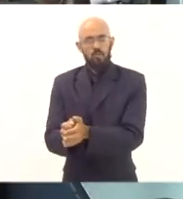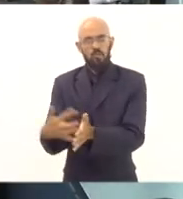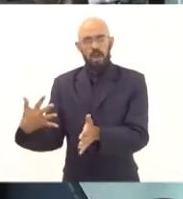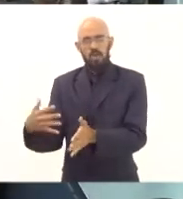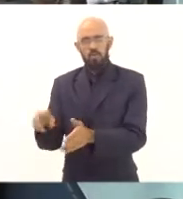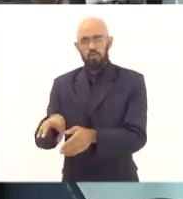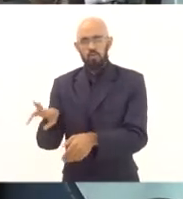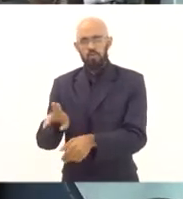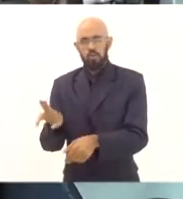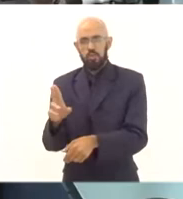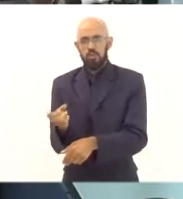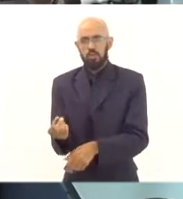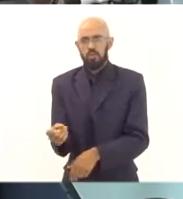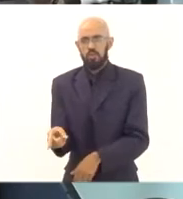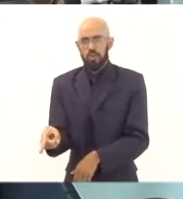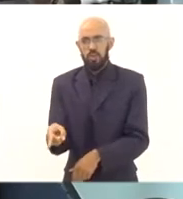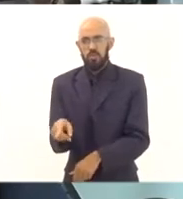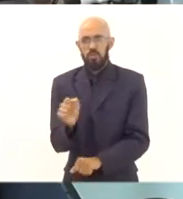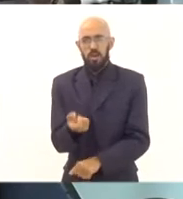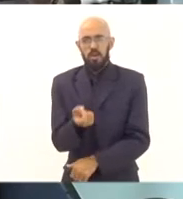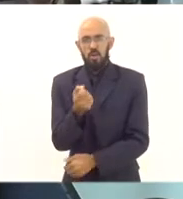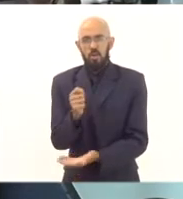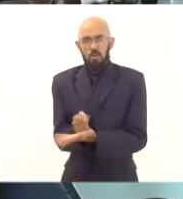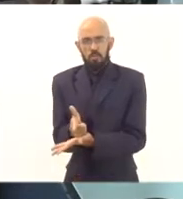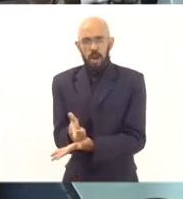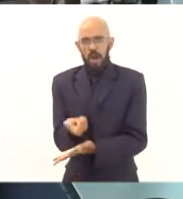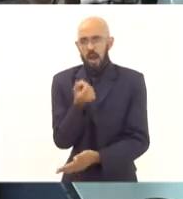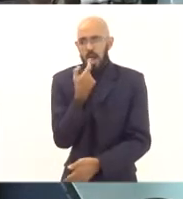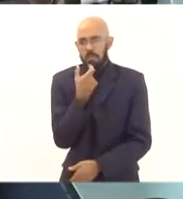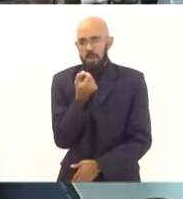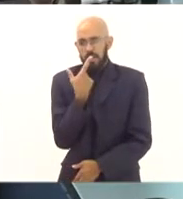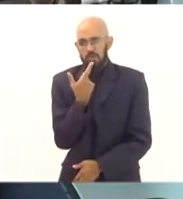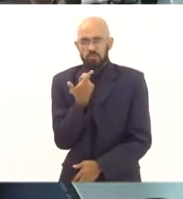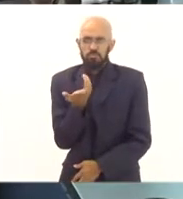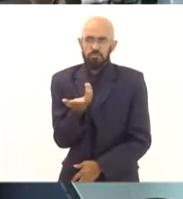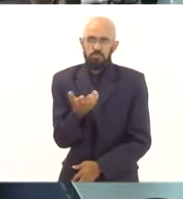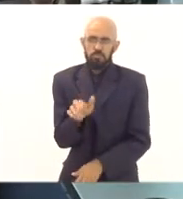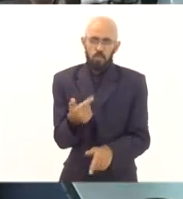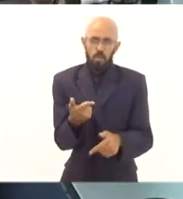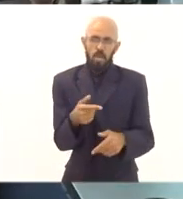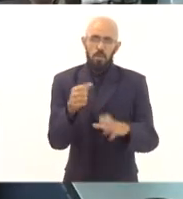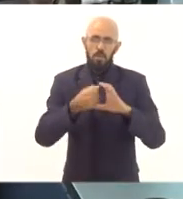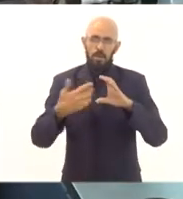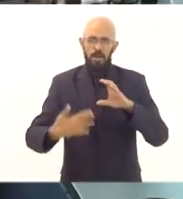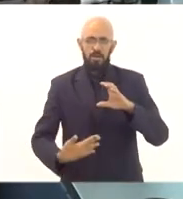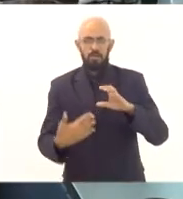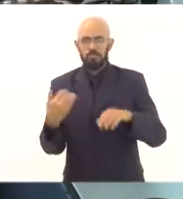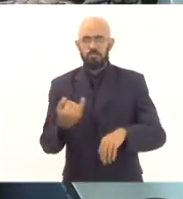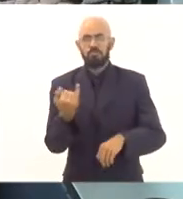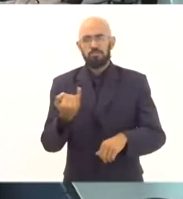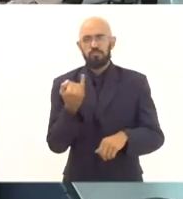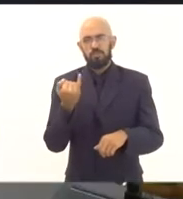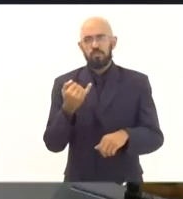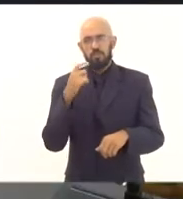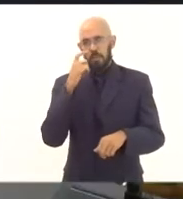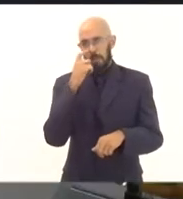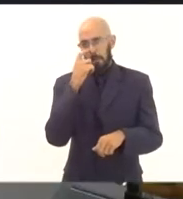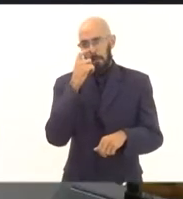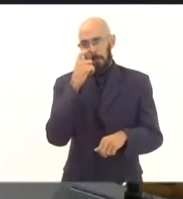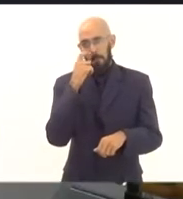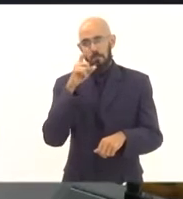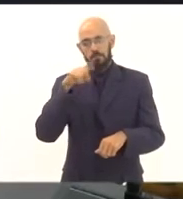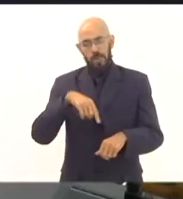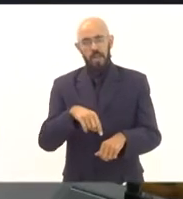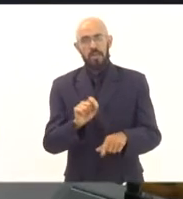dinheiro para terem remédios então esse é um elemento Central então deixar que o